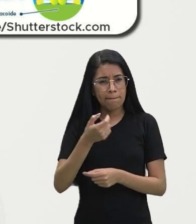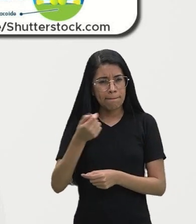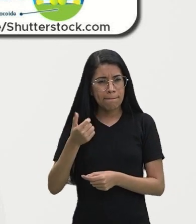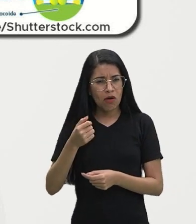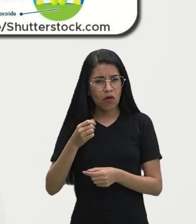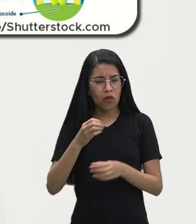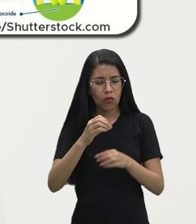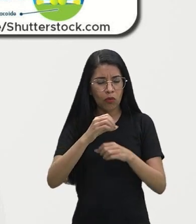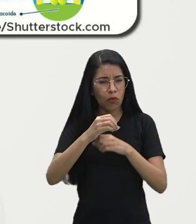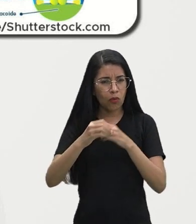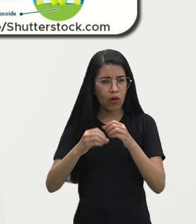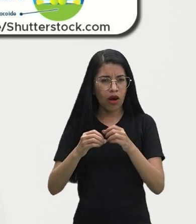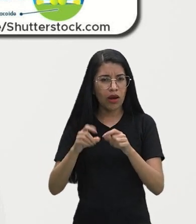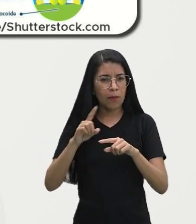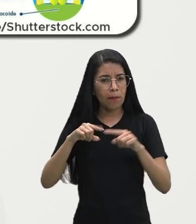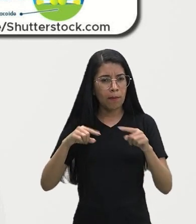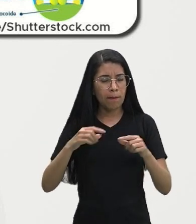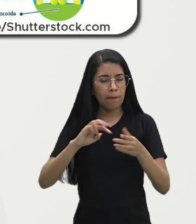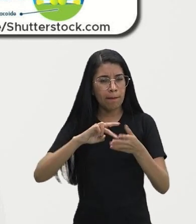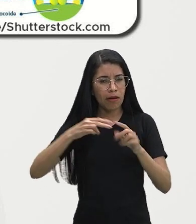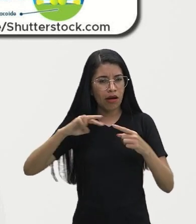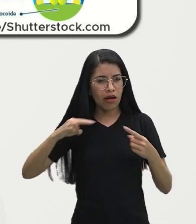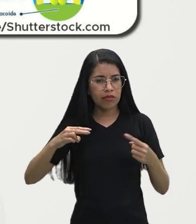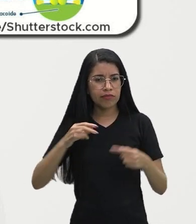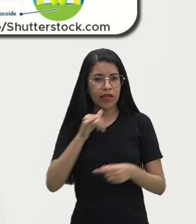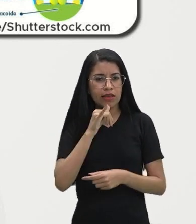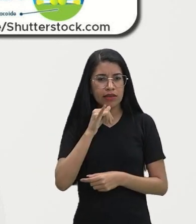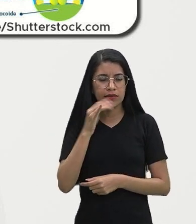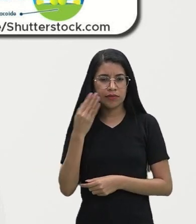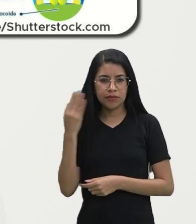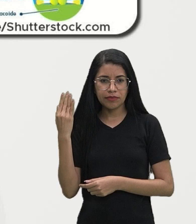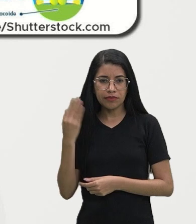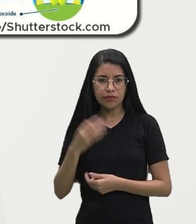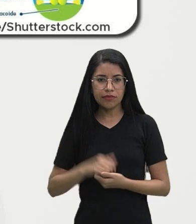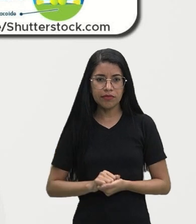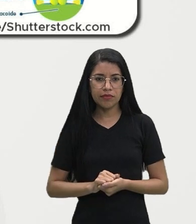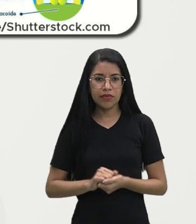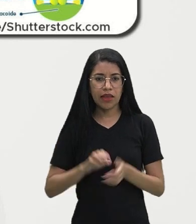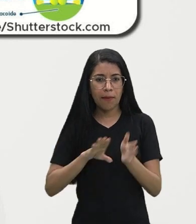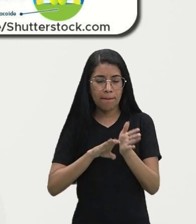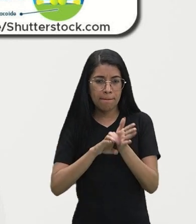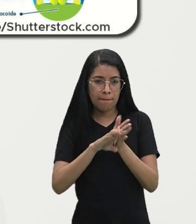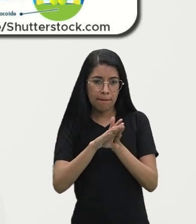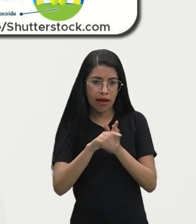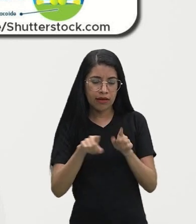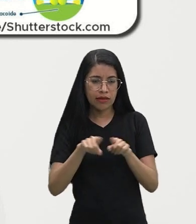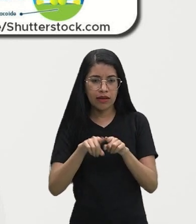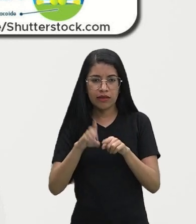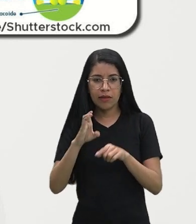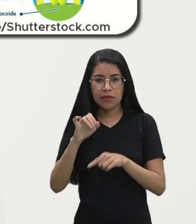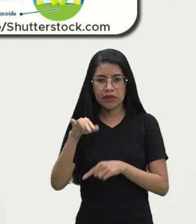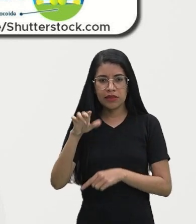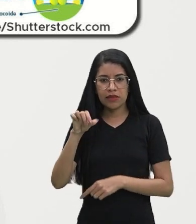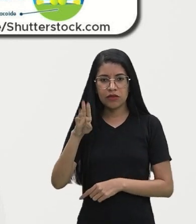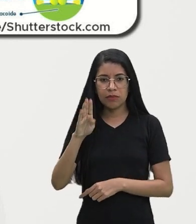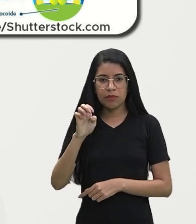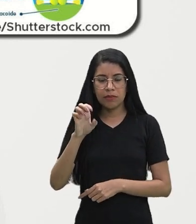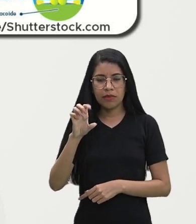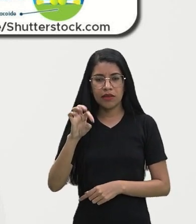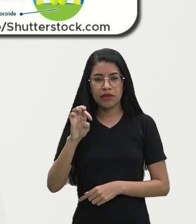e também tem um material genético. São exemplos de procariontes. As bactérias e as